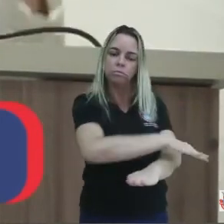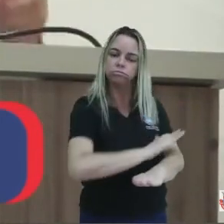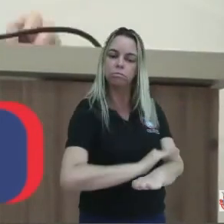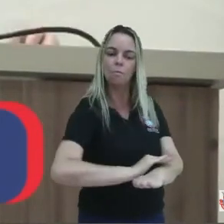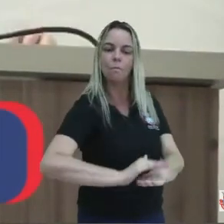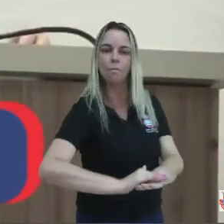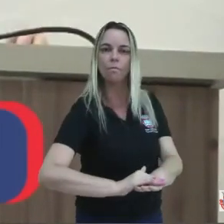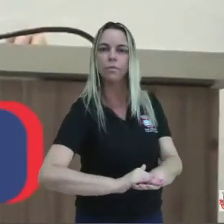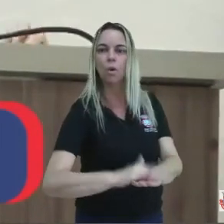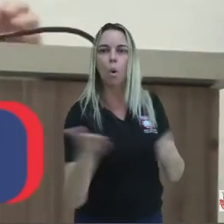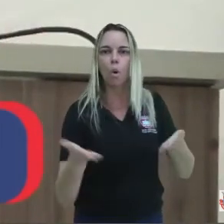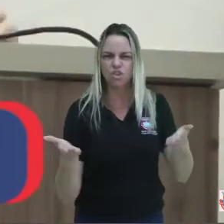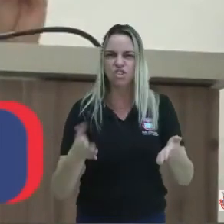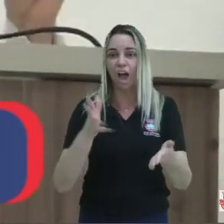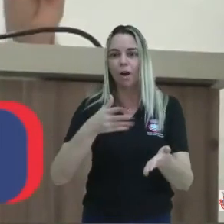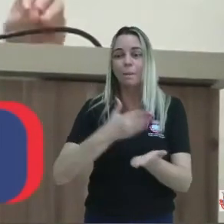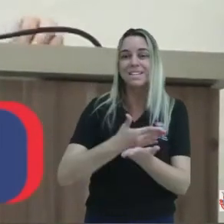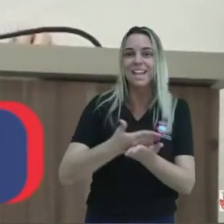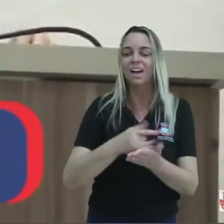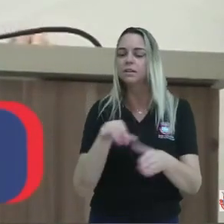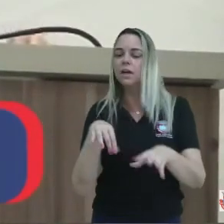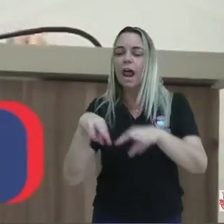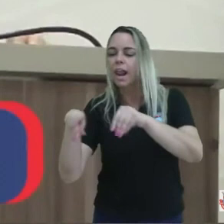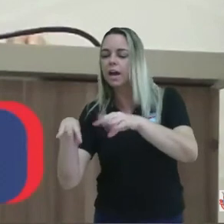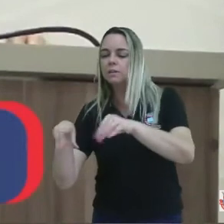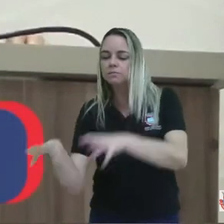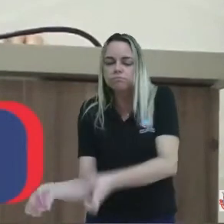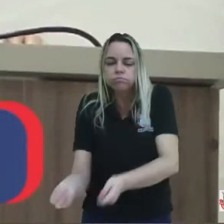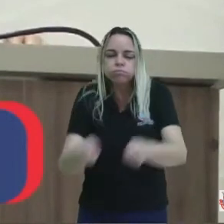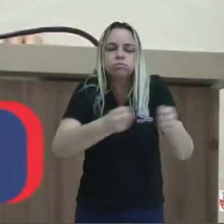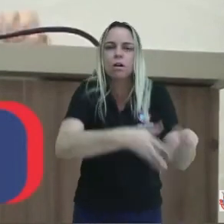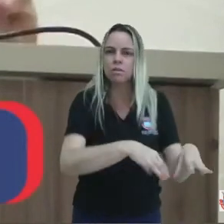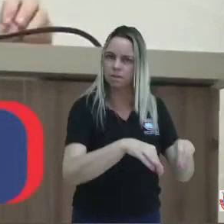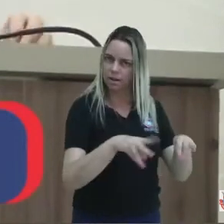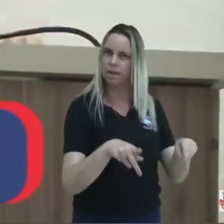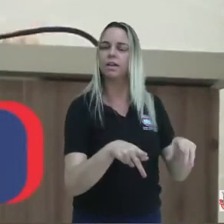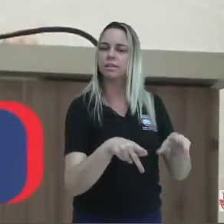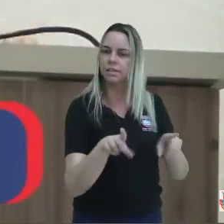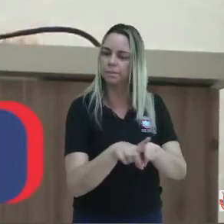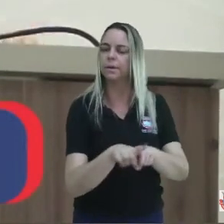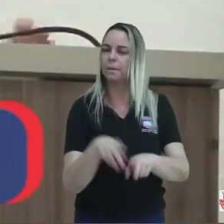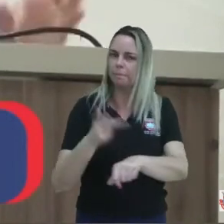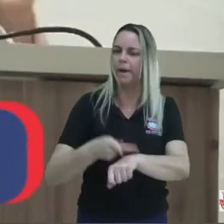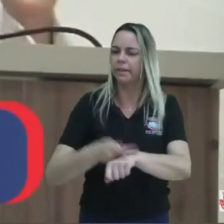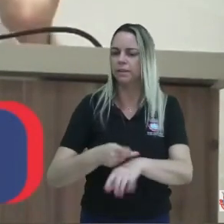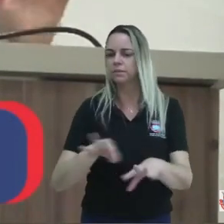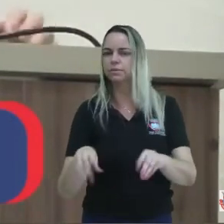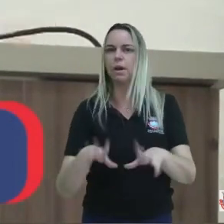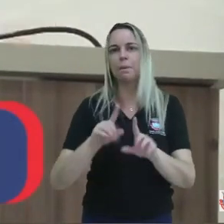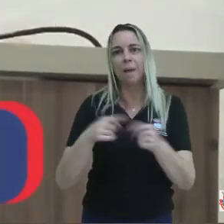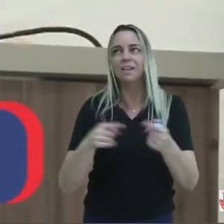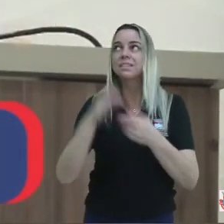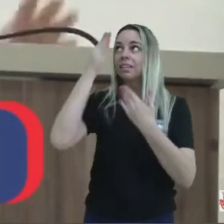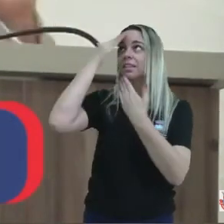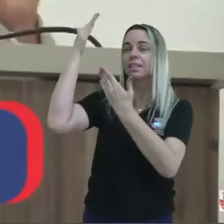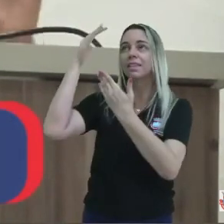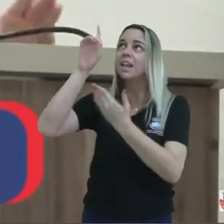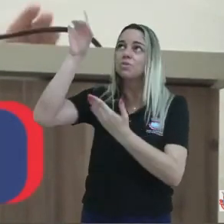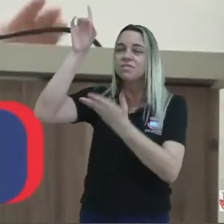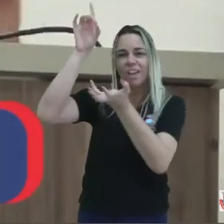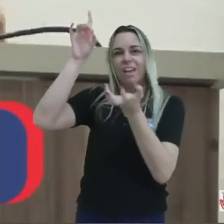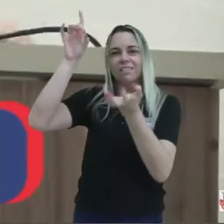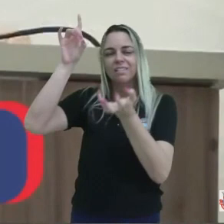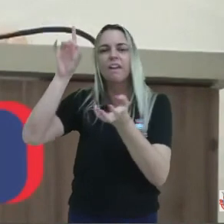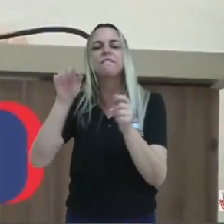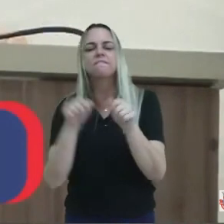tem uma burocracia enorme que cada um vereador aqui desta casa sabe que é assim. Mas, graças a Deus,